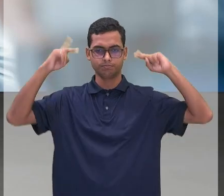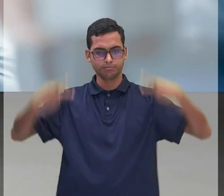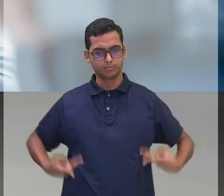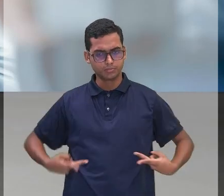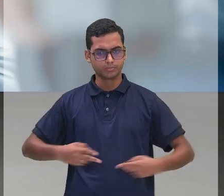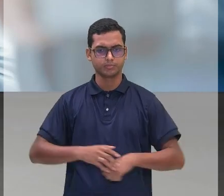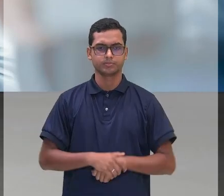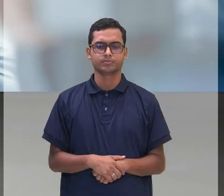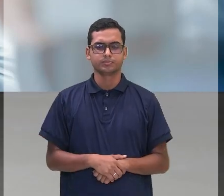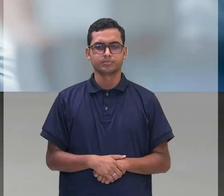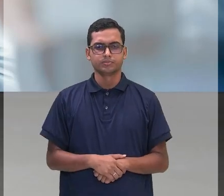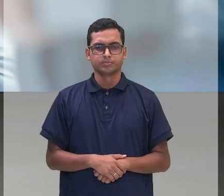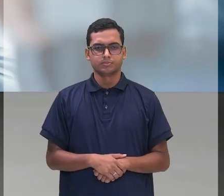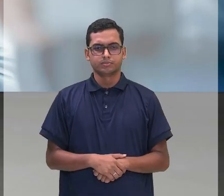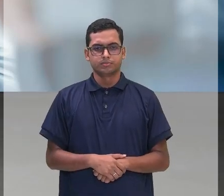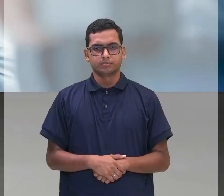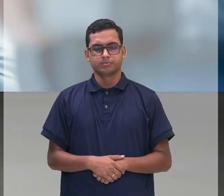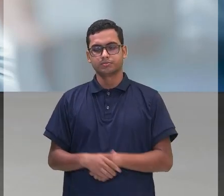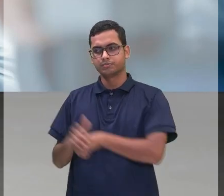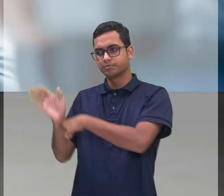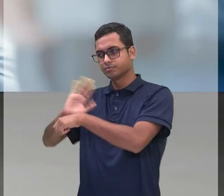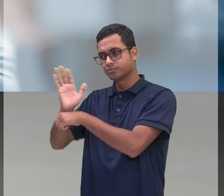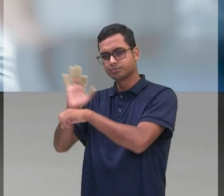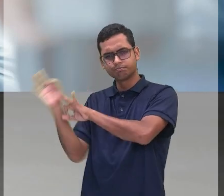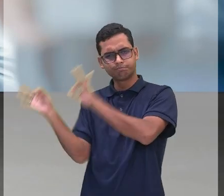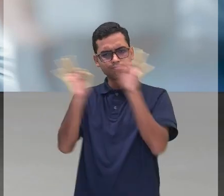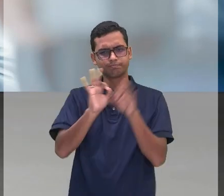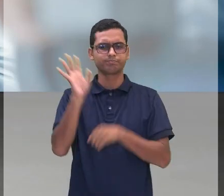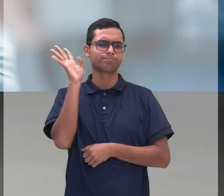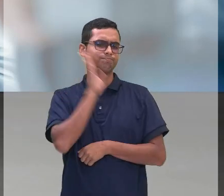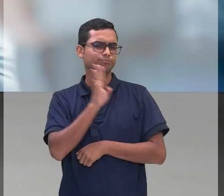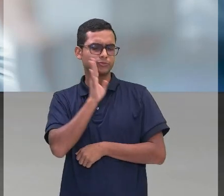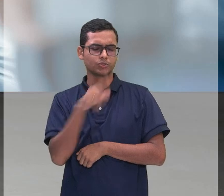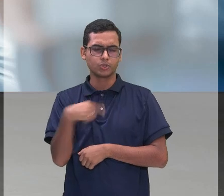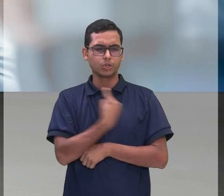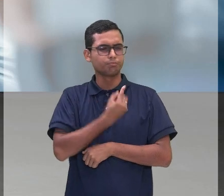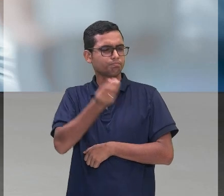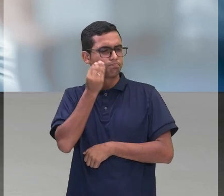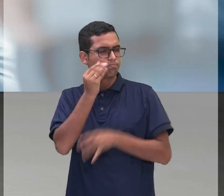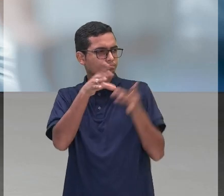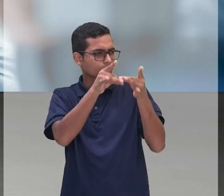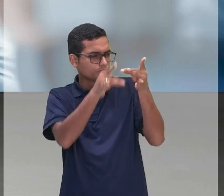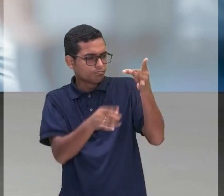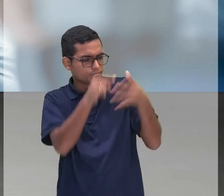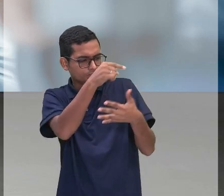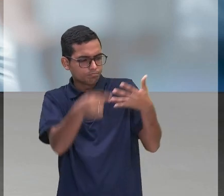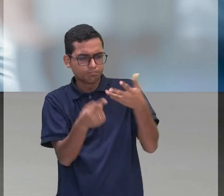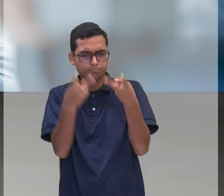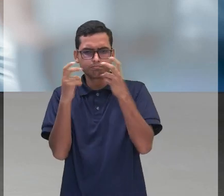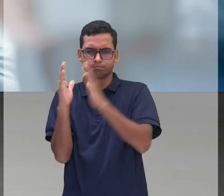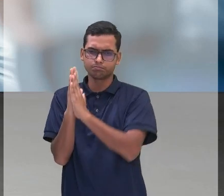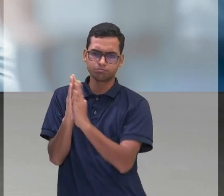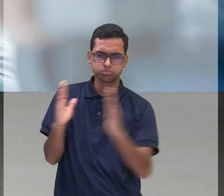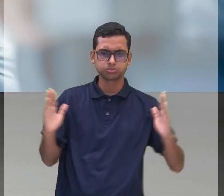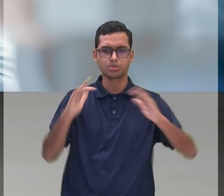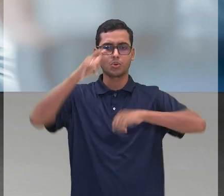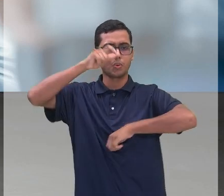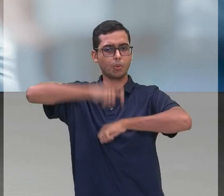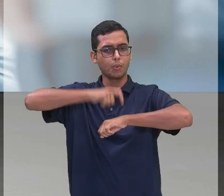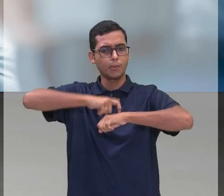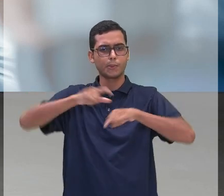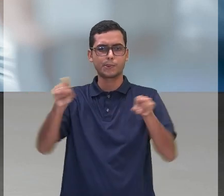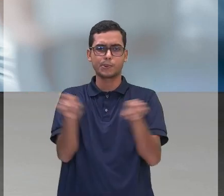Olha só, né? Então esse vídeo é bem interessante para a gente observar e acompanhar essa linha do tempo, né? Relacionada